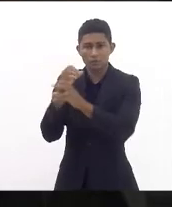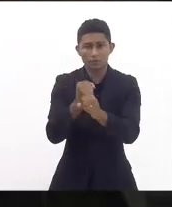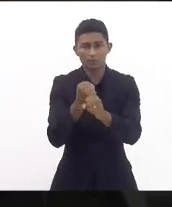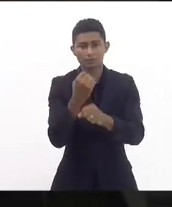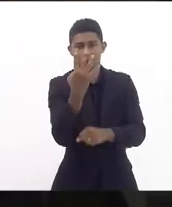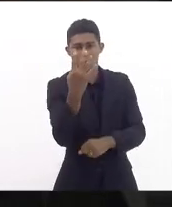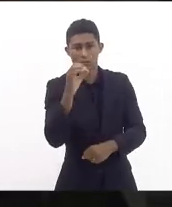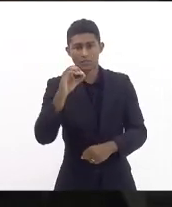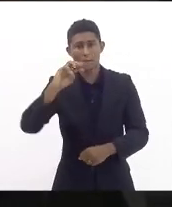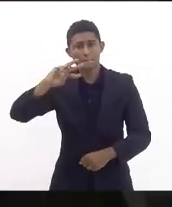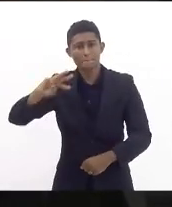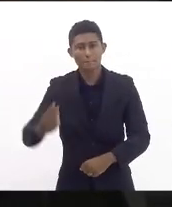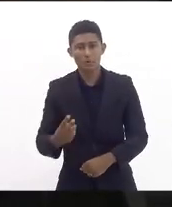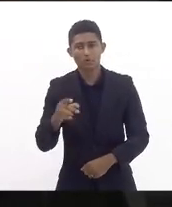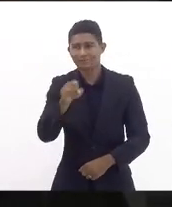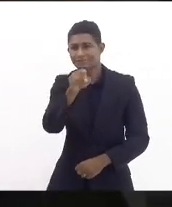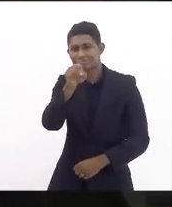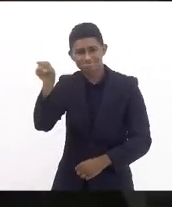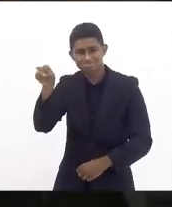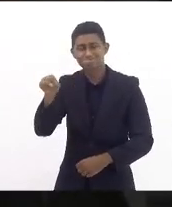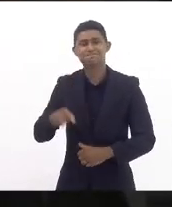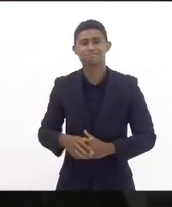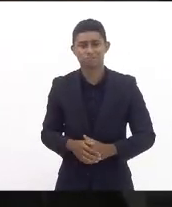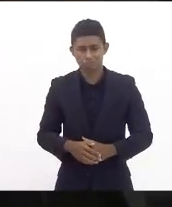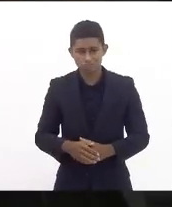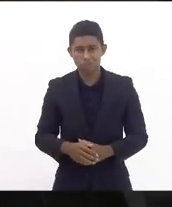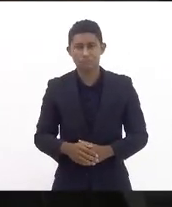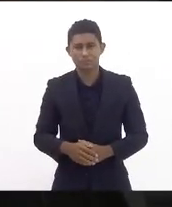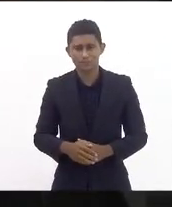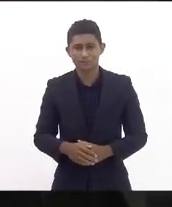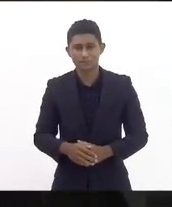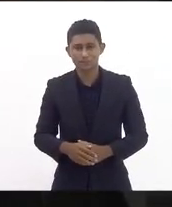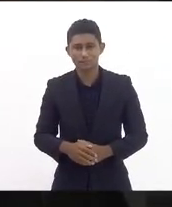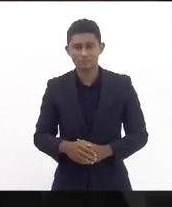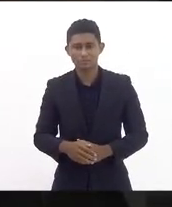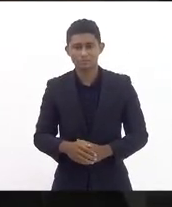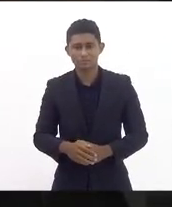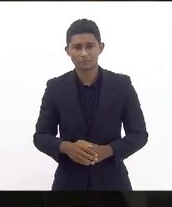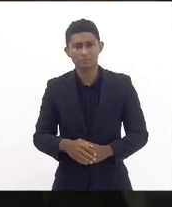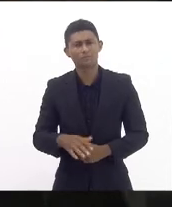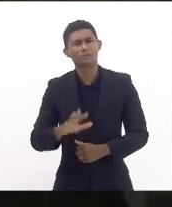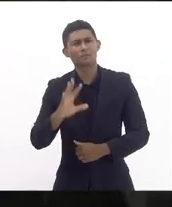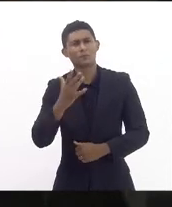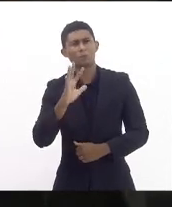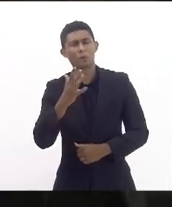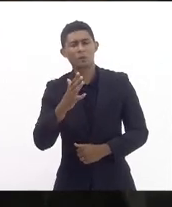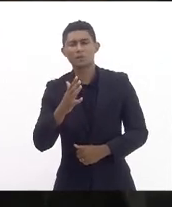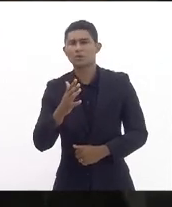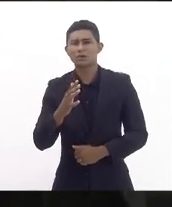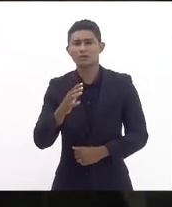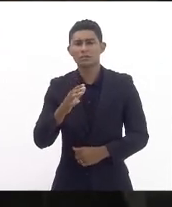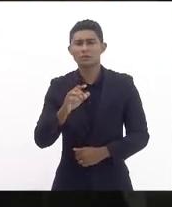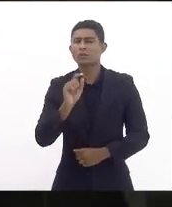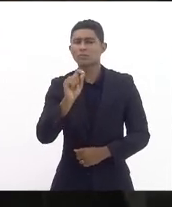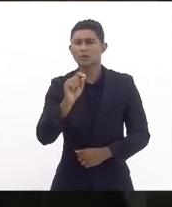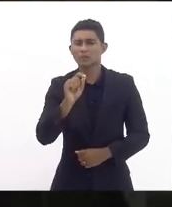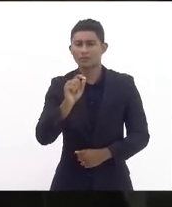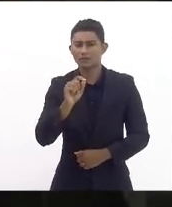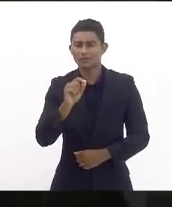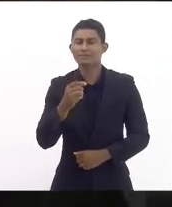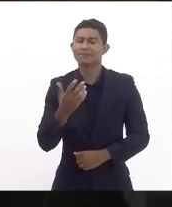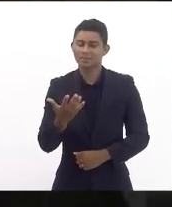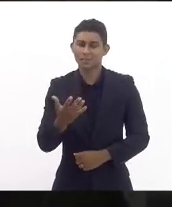de habitantes prática E aí as duas vezes e meia a